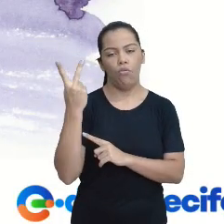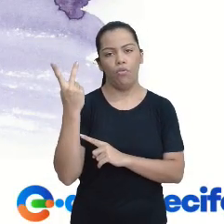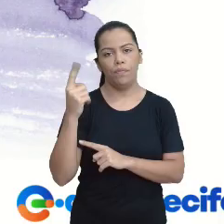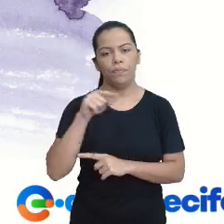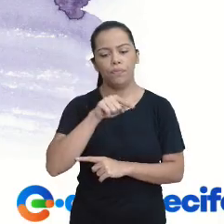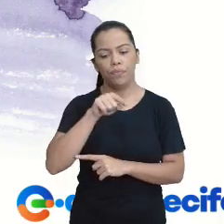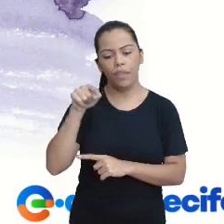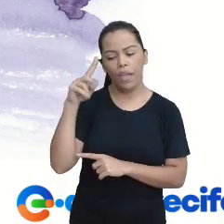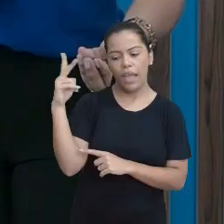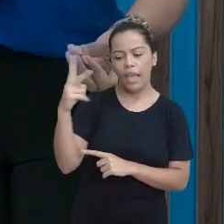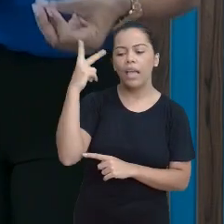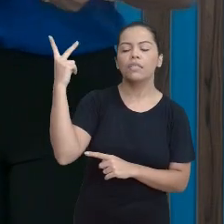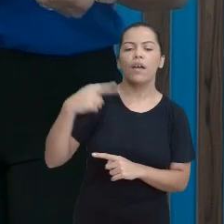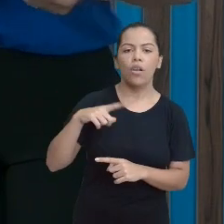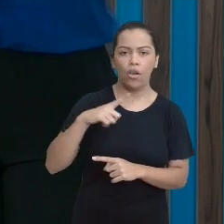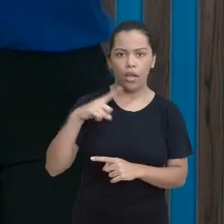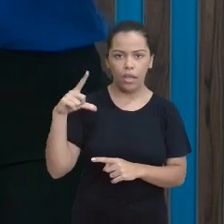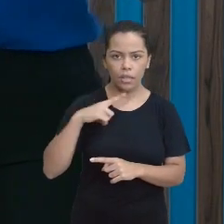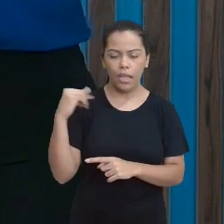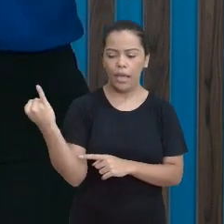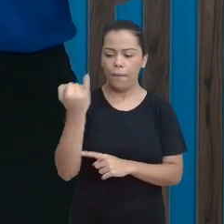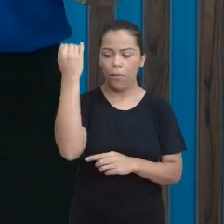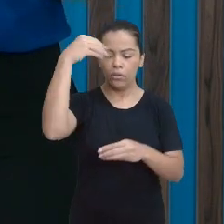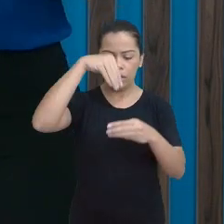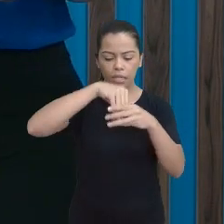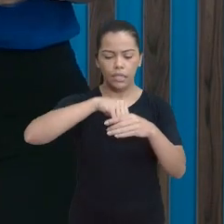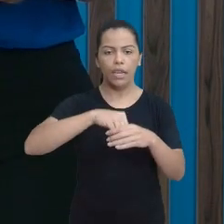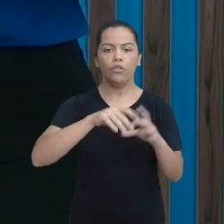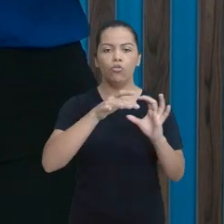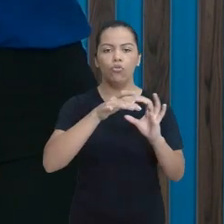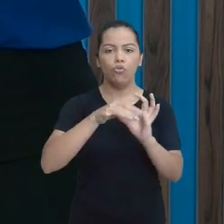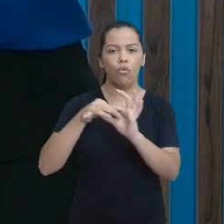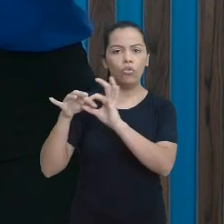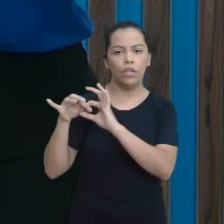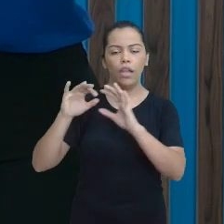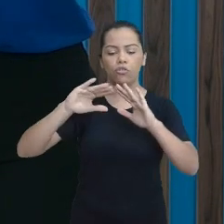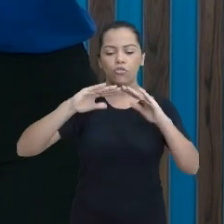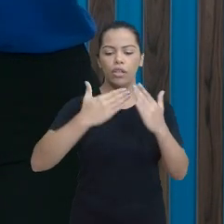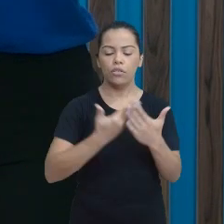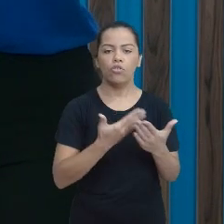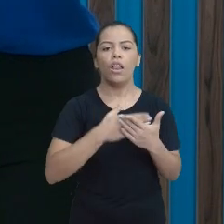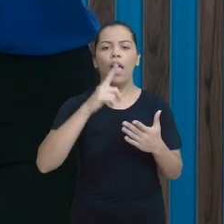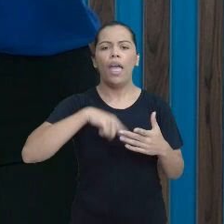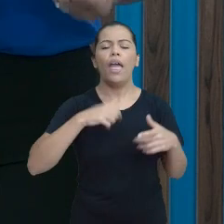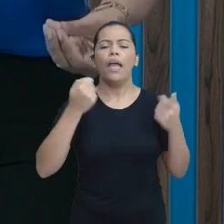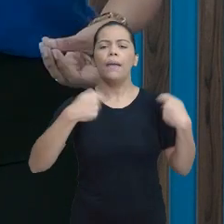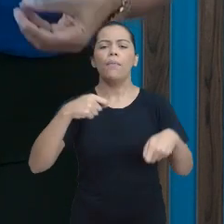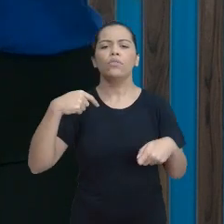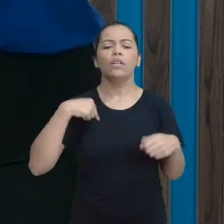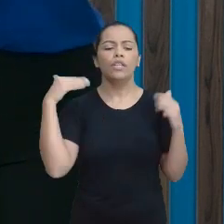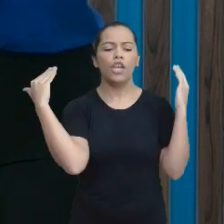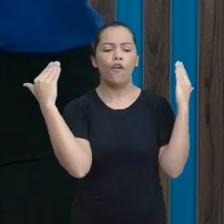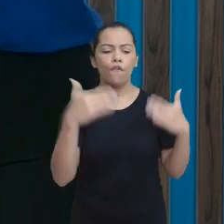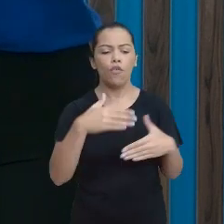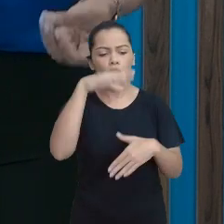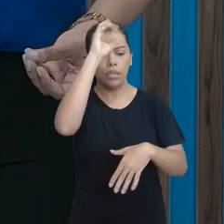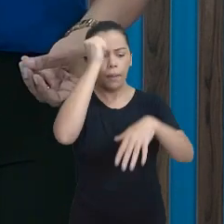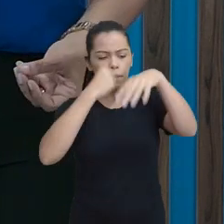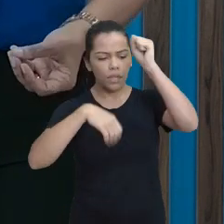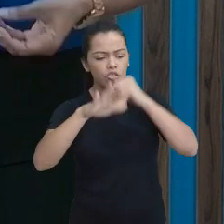repercutem, sim, no contexto escolar. Olha, é importante só que eu foque nas questões do aprender, do